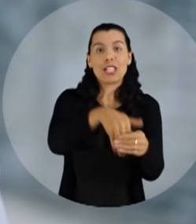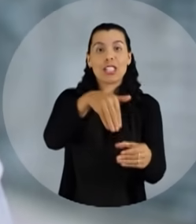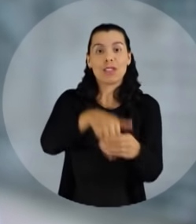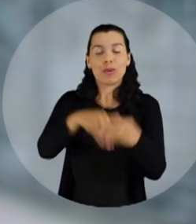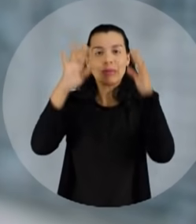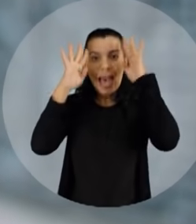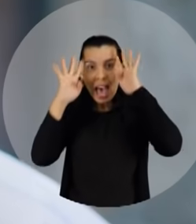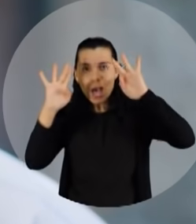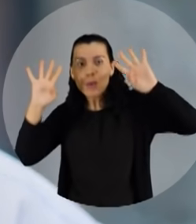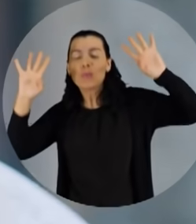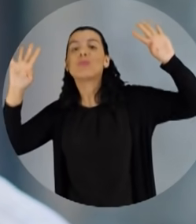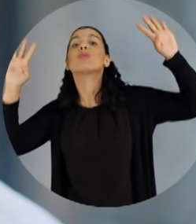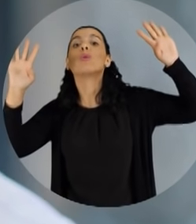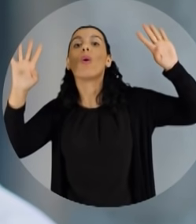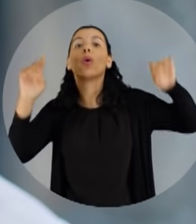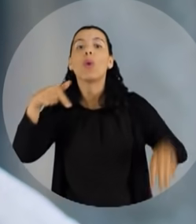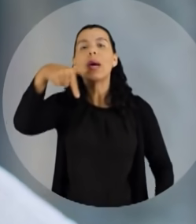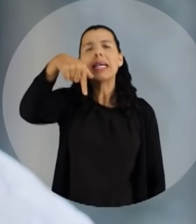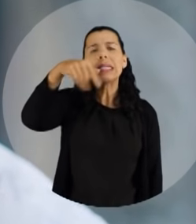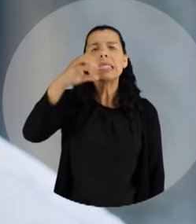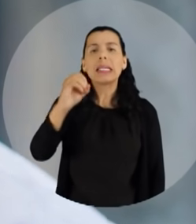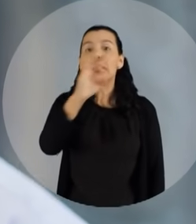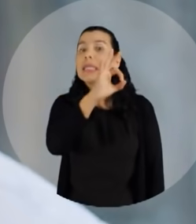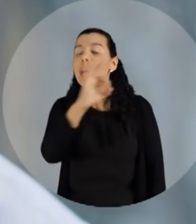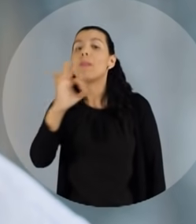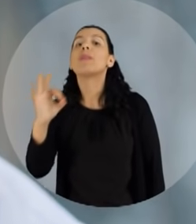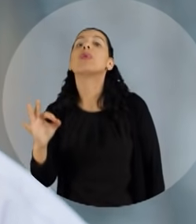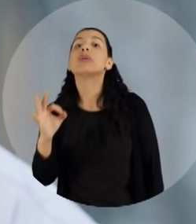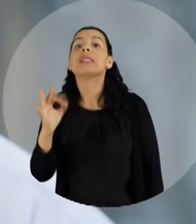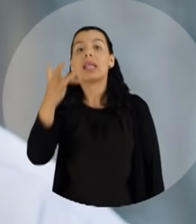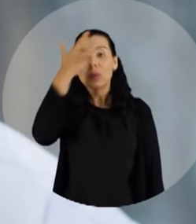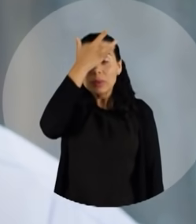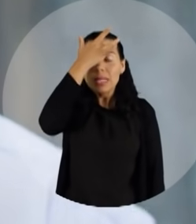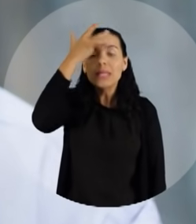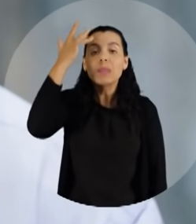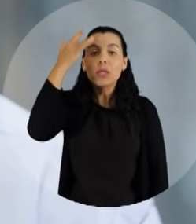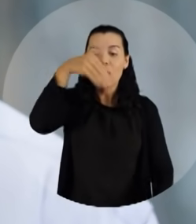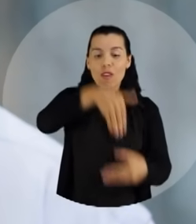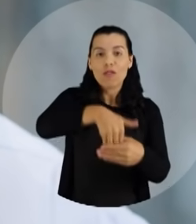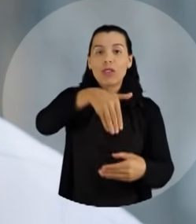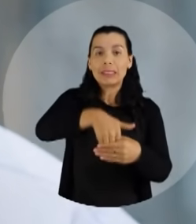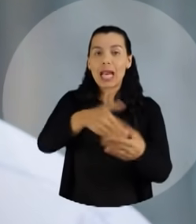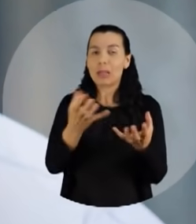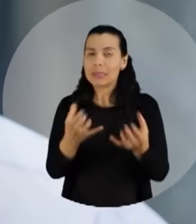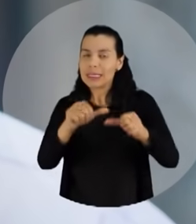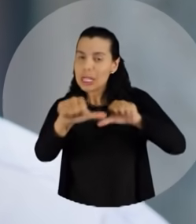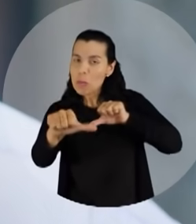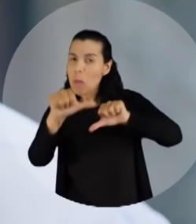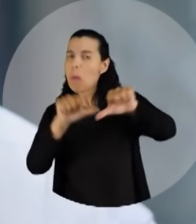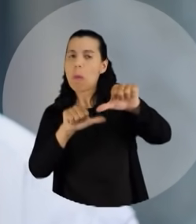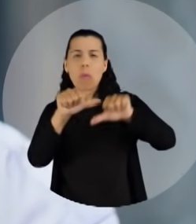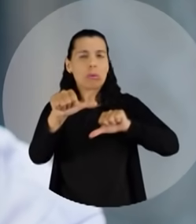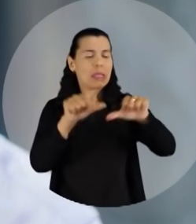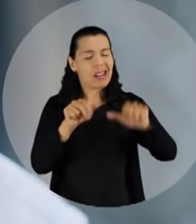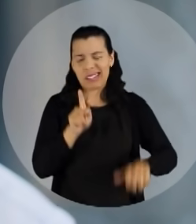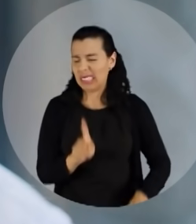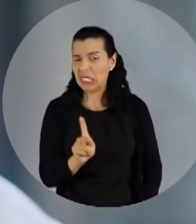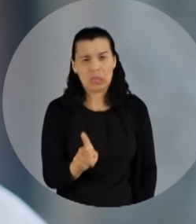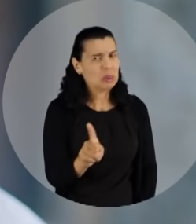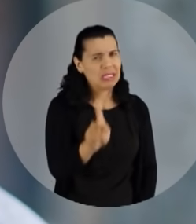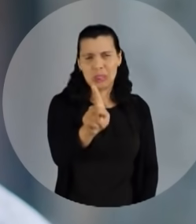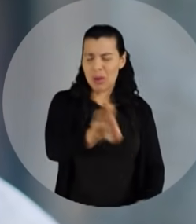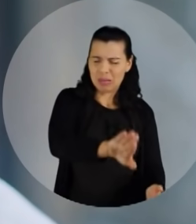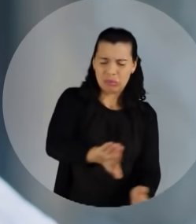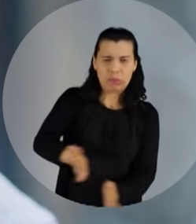depositar sonho. Quase 70% das pessoas na nossa cidade votaram pela mudança. Não querem a continuidade